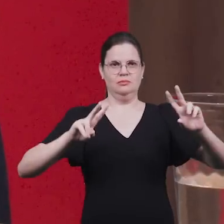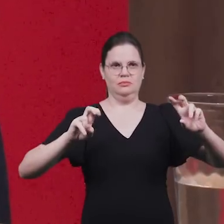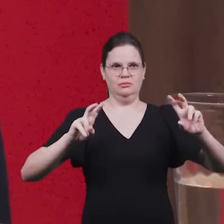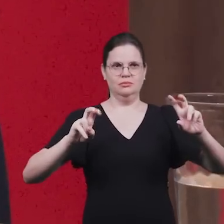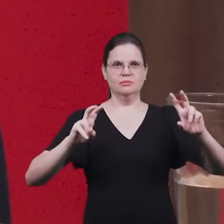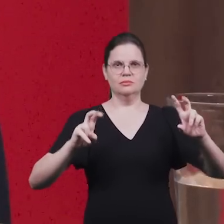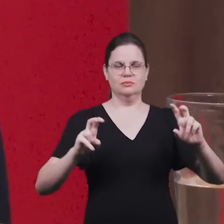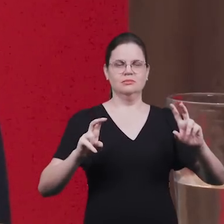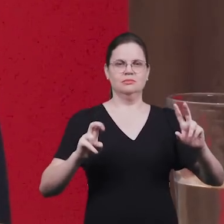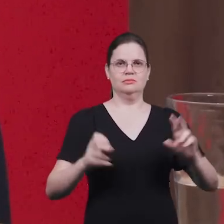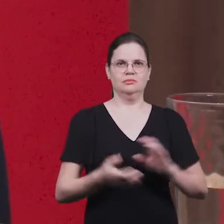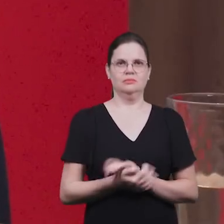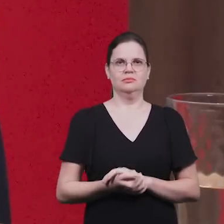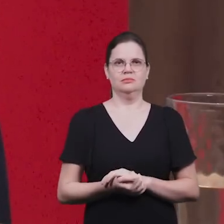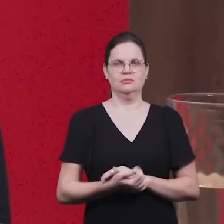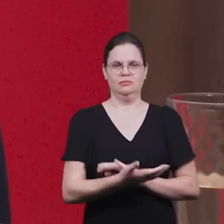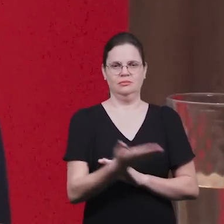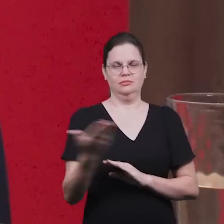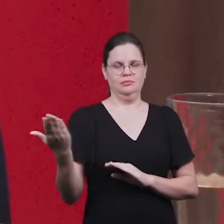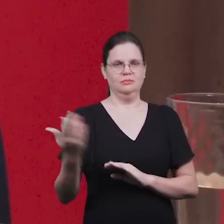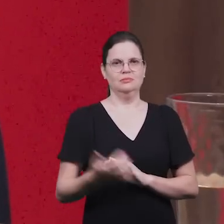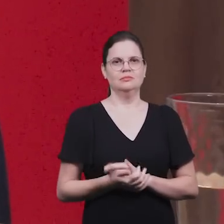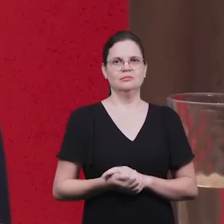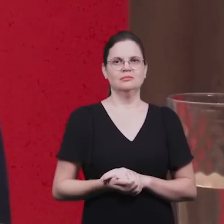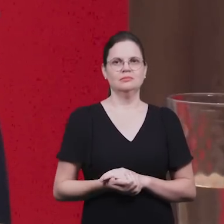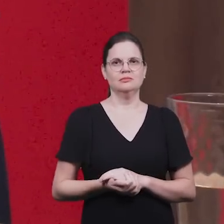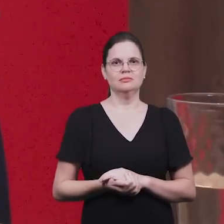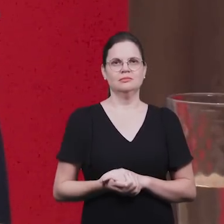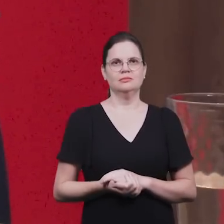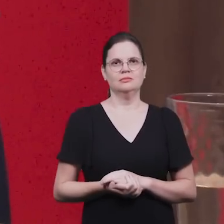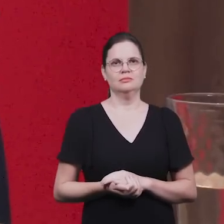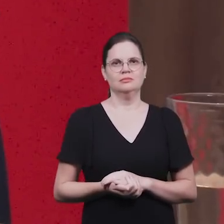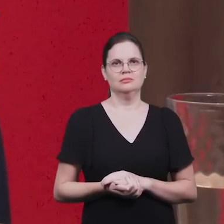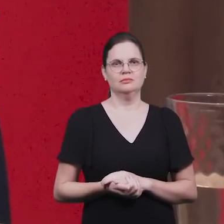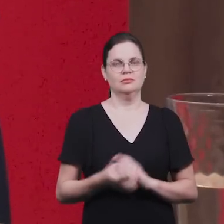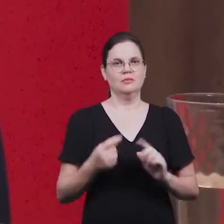com os nossos irmãos,